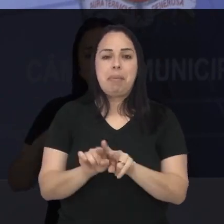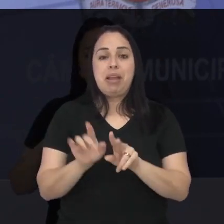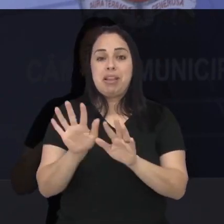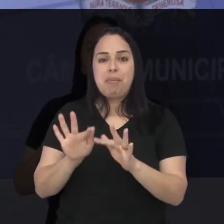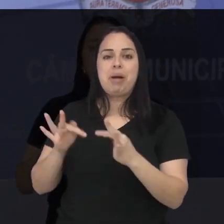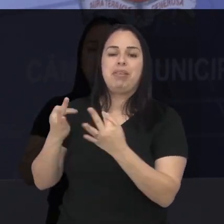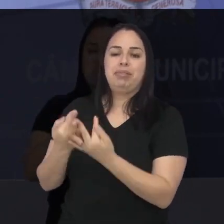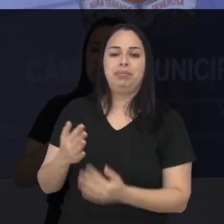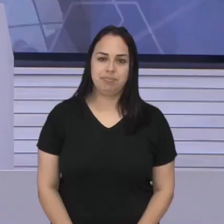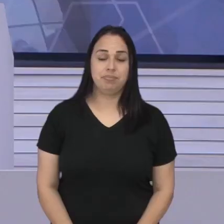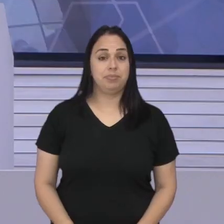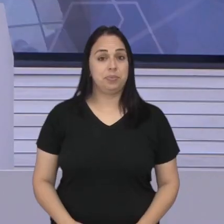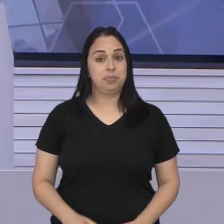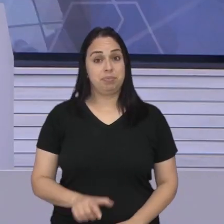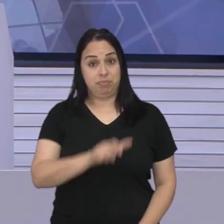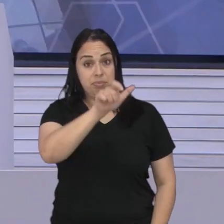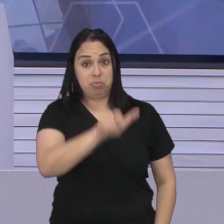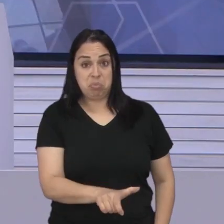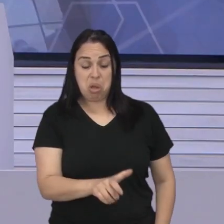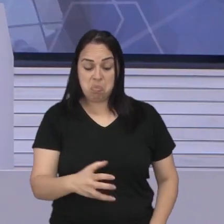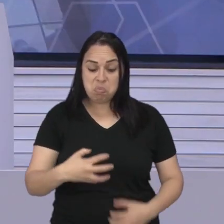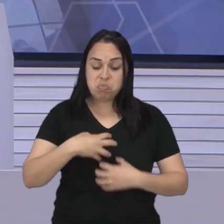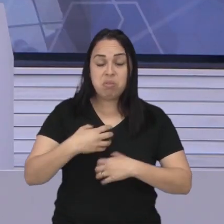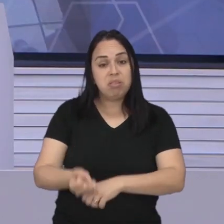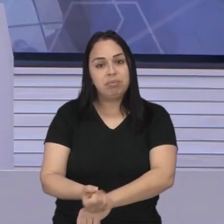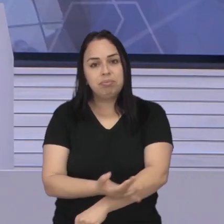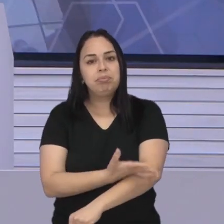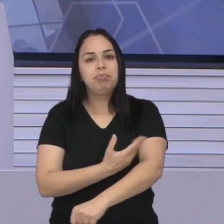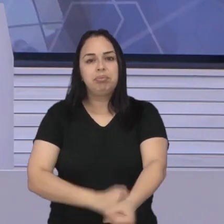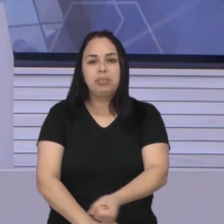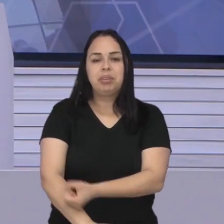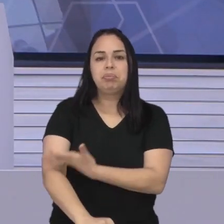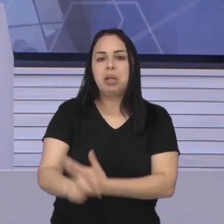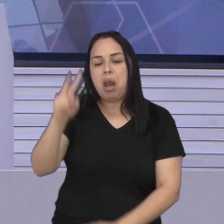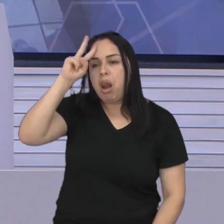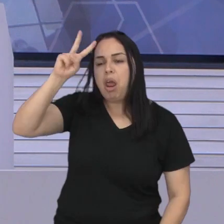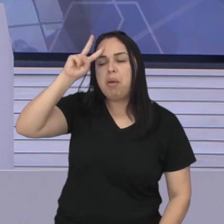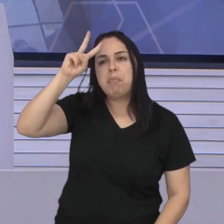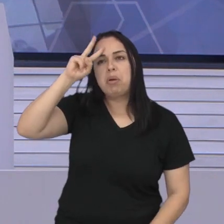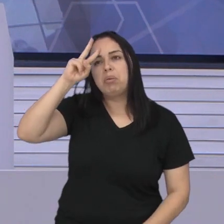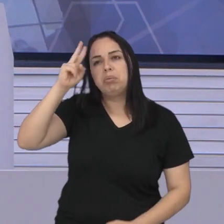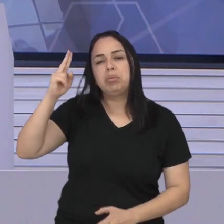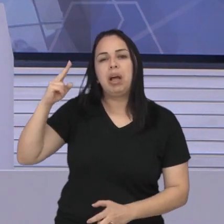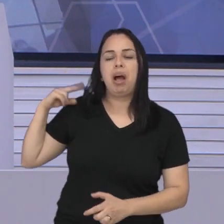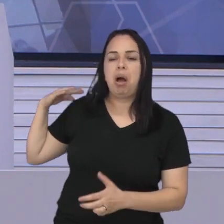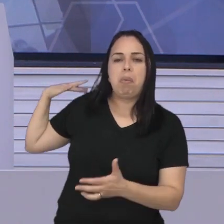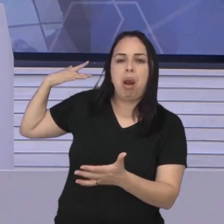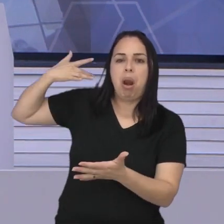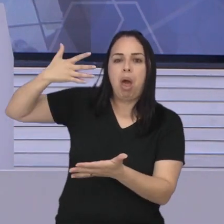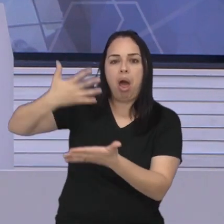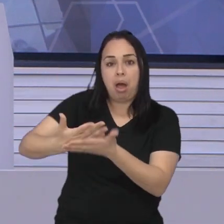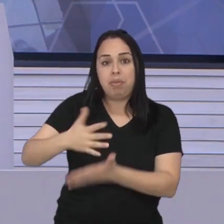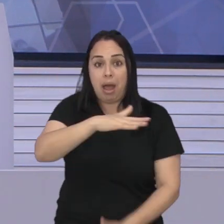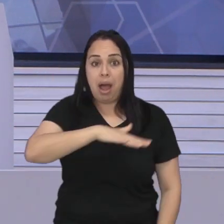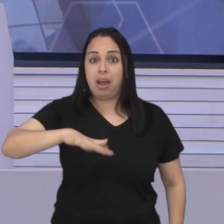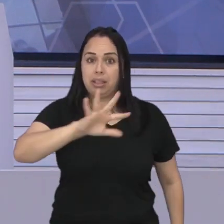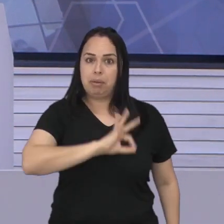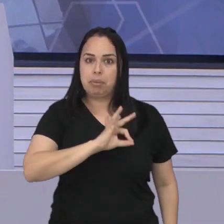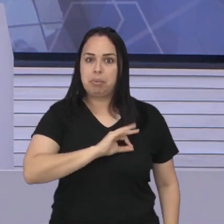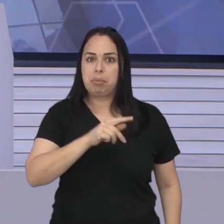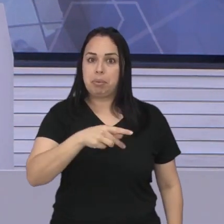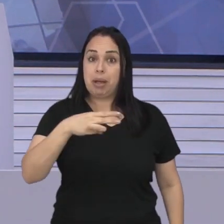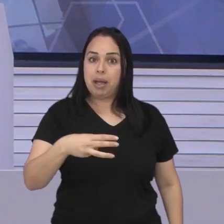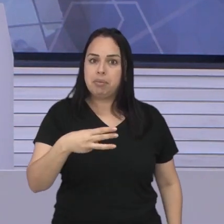também pela família dele. Emocionado, o tenente-coronel Wilker relembrou sua trajetória na Polícia Militar e falou